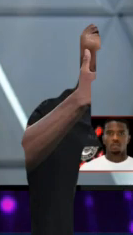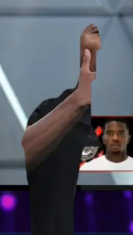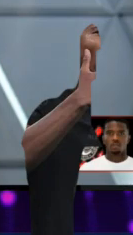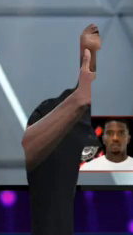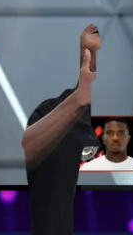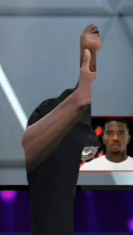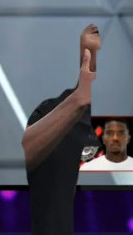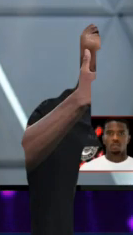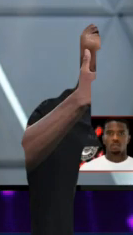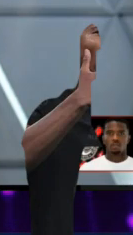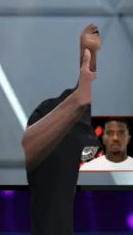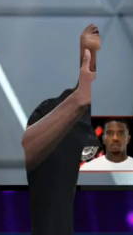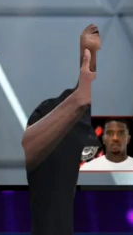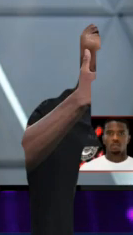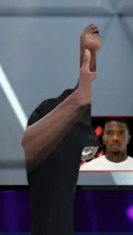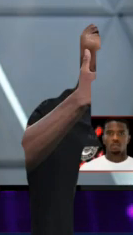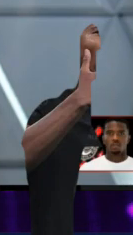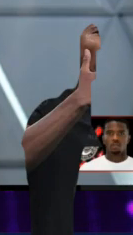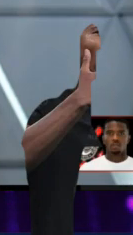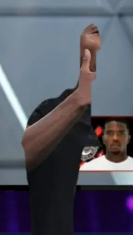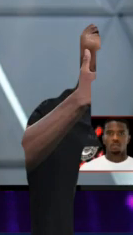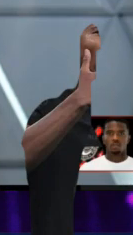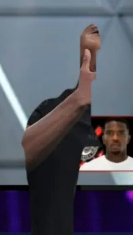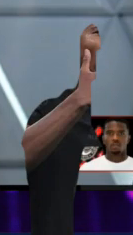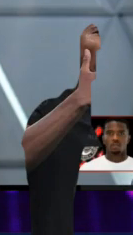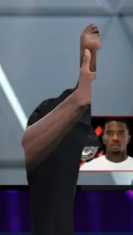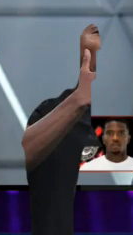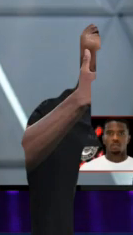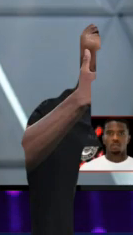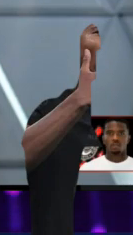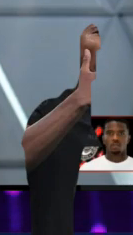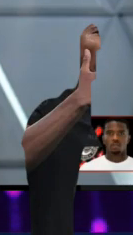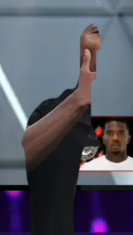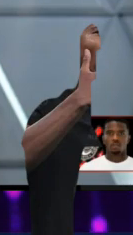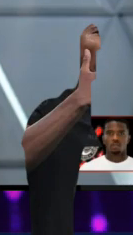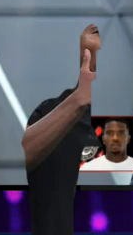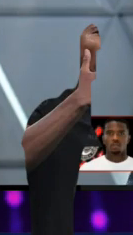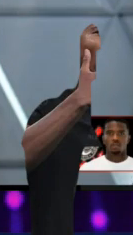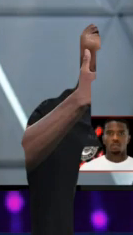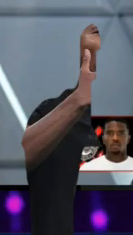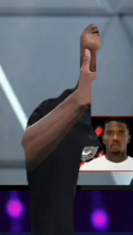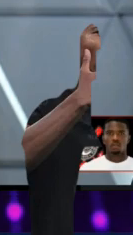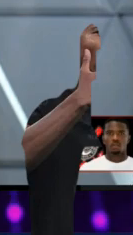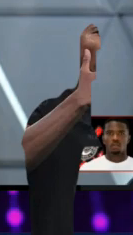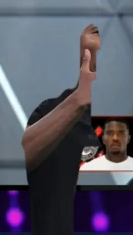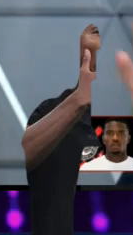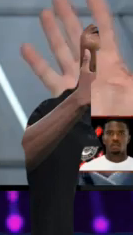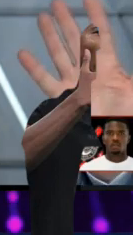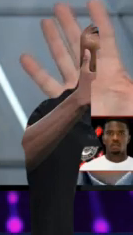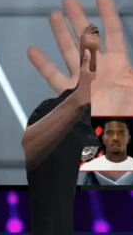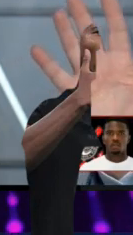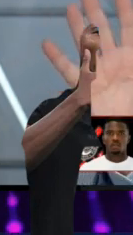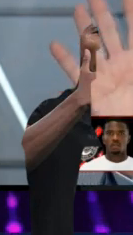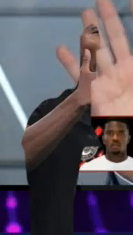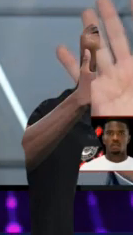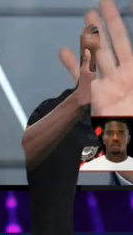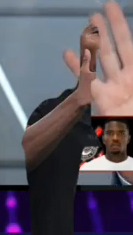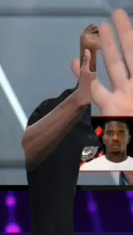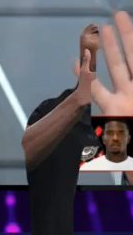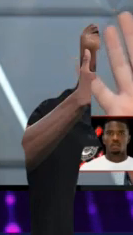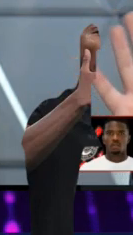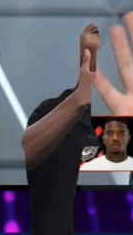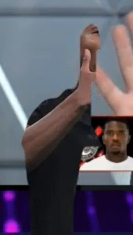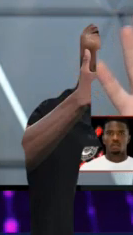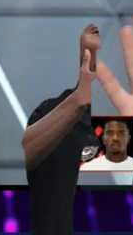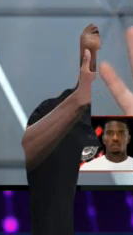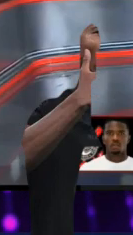troco. Ah, eu tava de cabeça quente. Não, cabeça quente não justifica a falta de educação. Pra mim. Até porque vocês sabem como é que é o meu